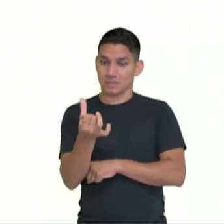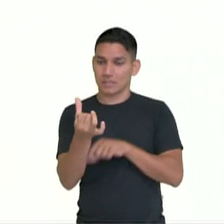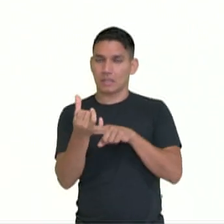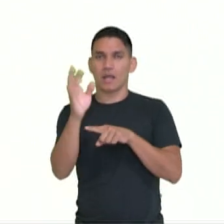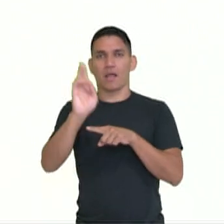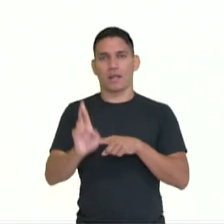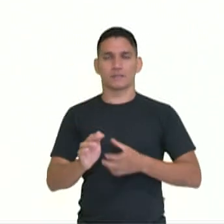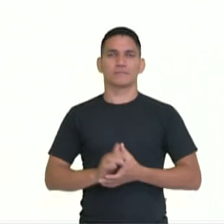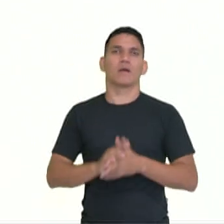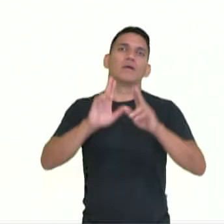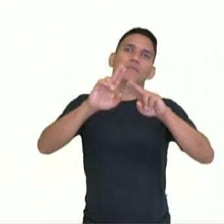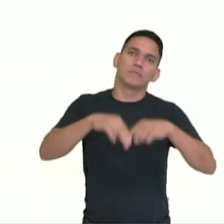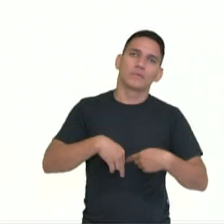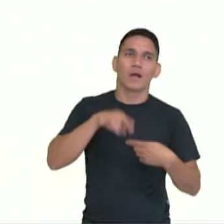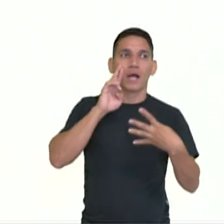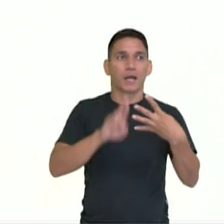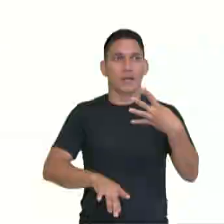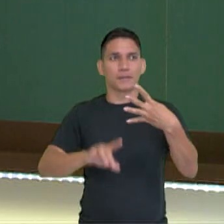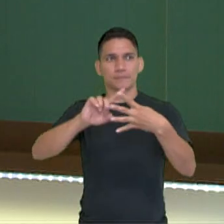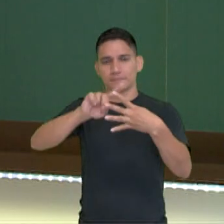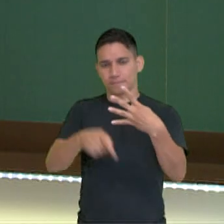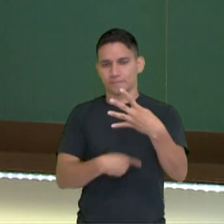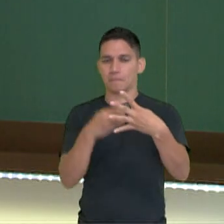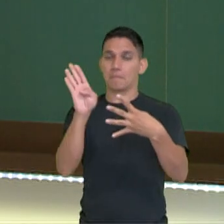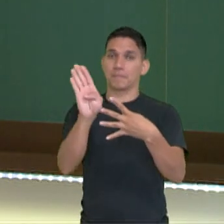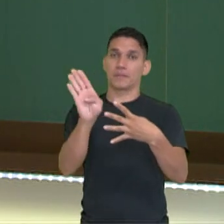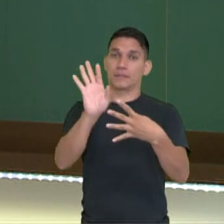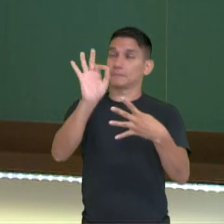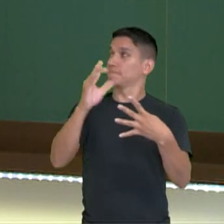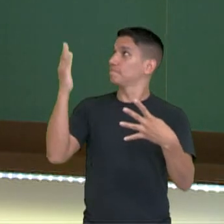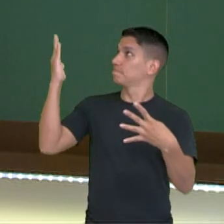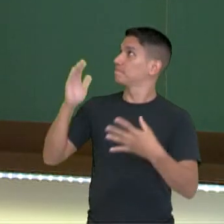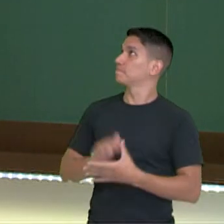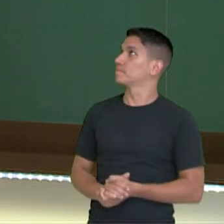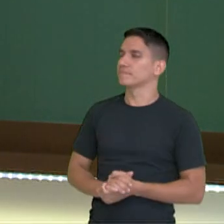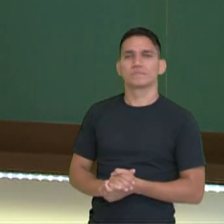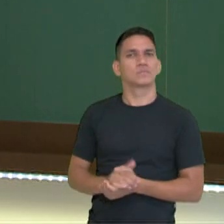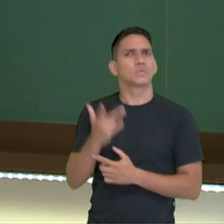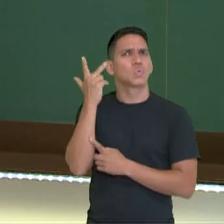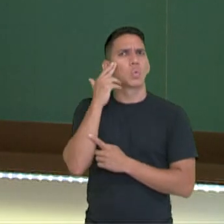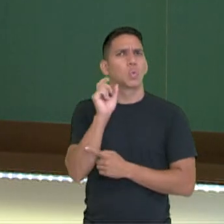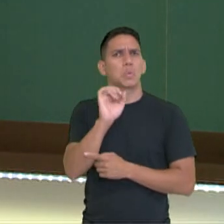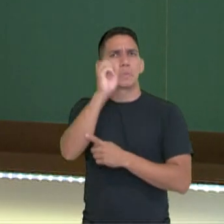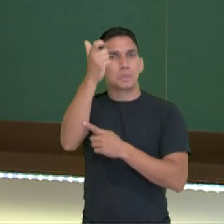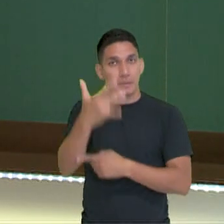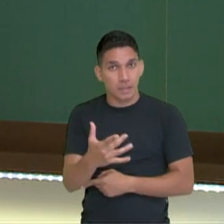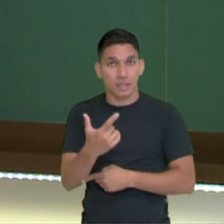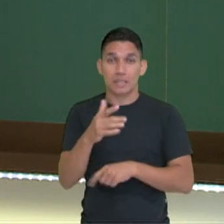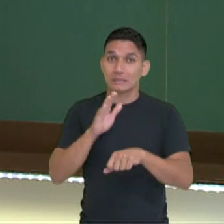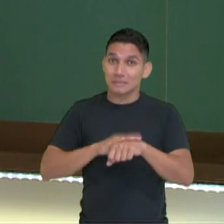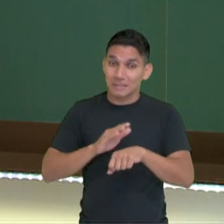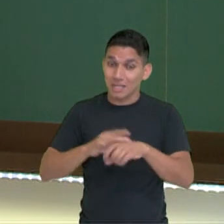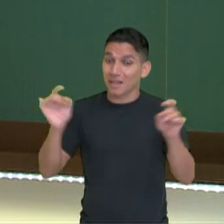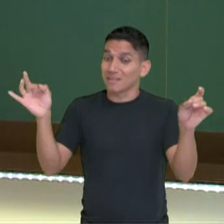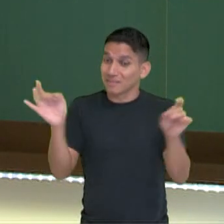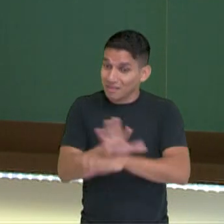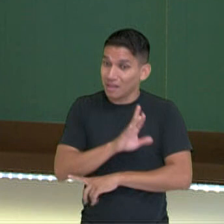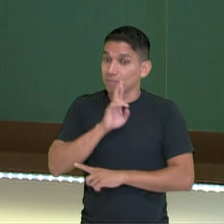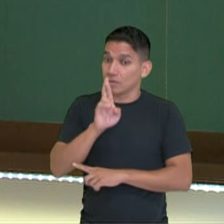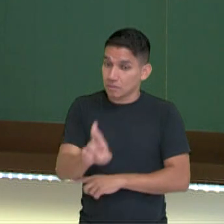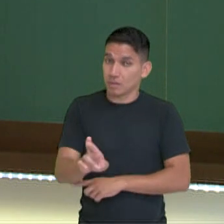13.456. Portanto, a resposta, letra B. Normalmente eu digo, gente, quando você terminou a resposta e você